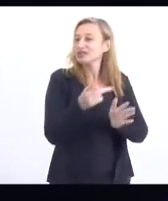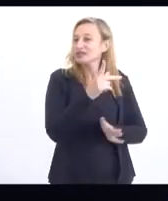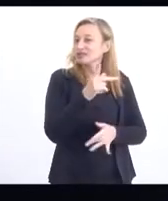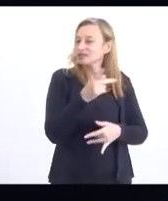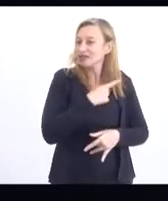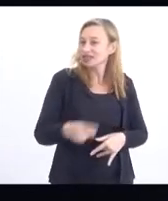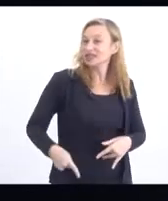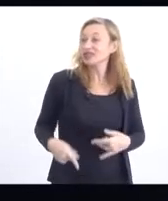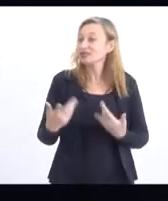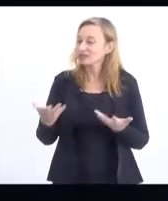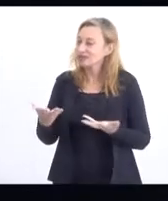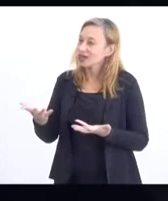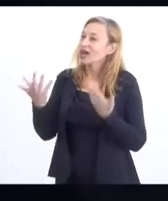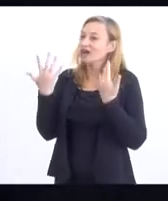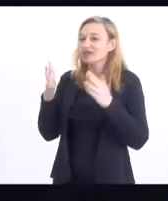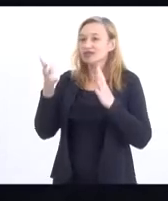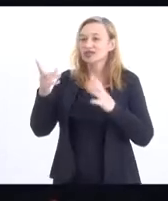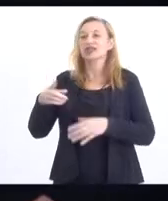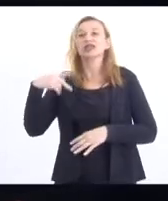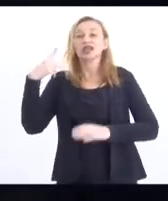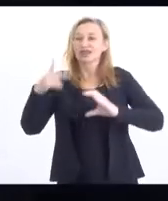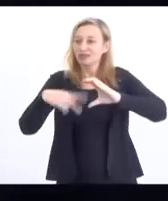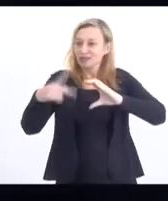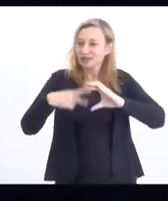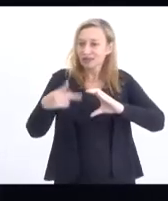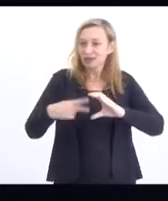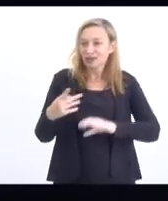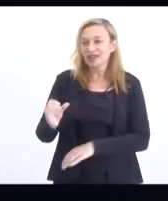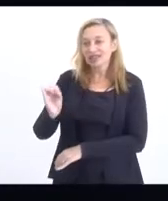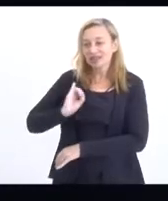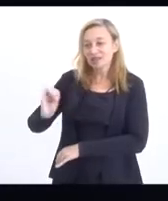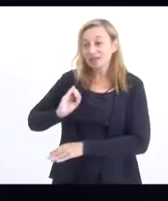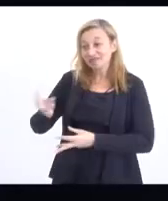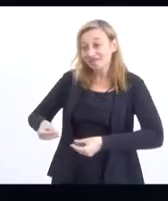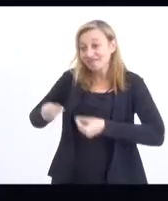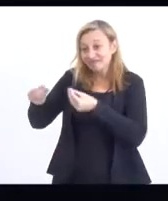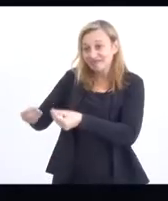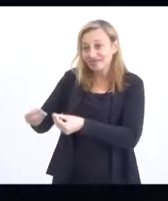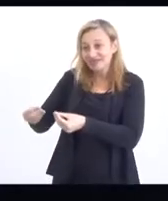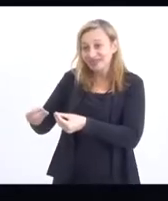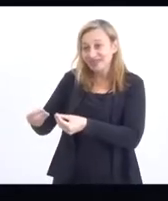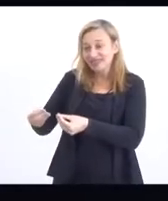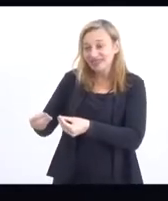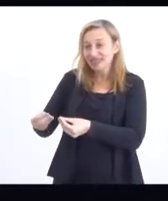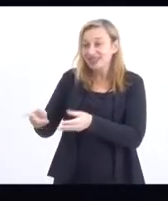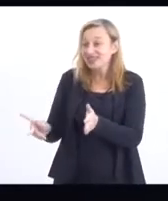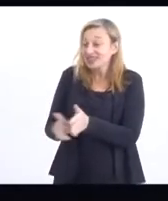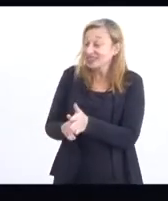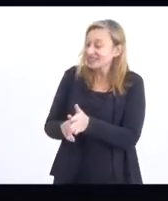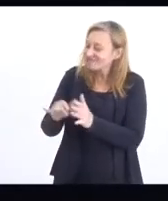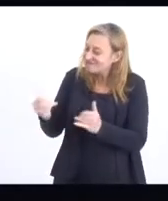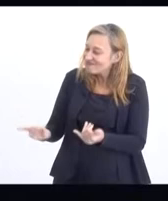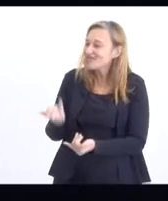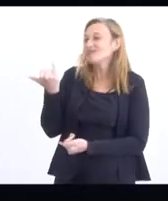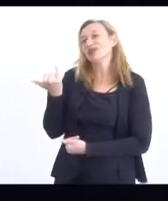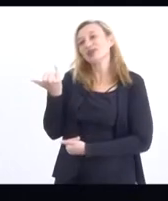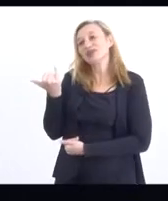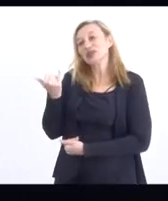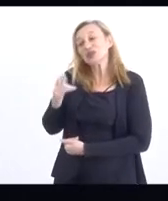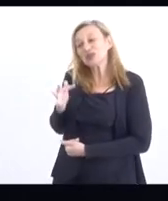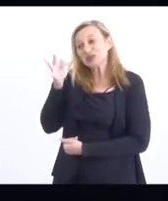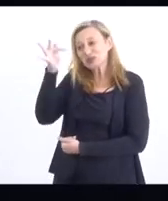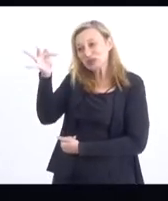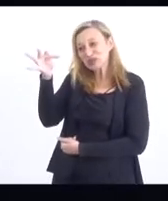uma moção de aplauso da Câmara Municipal de Itaperuna para estar entregando o senhor acerca desse projeto tão importante, um